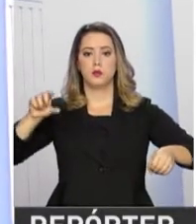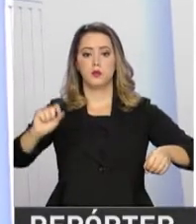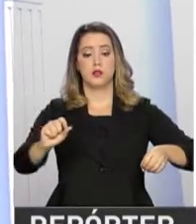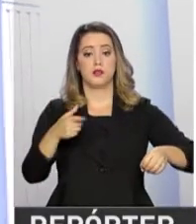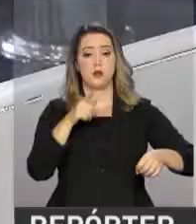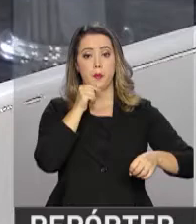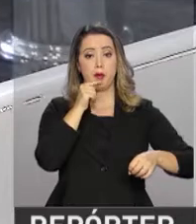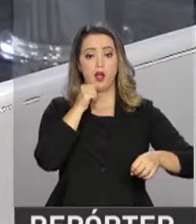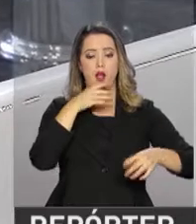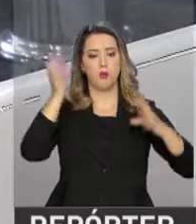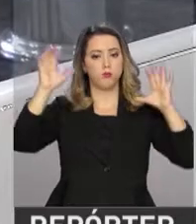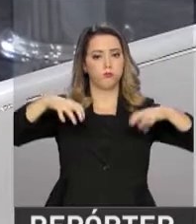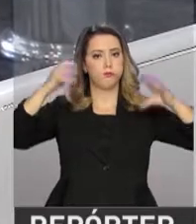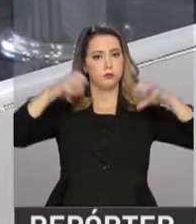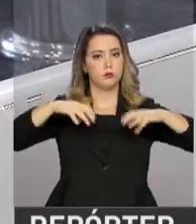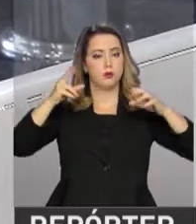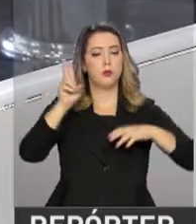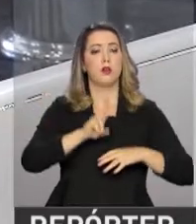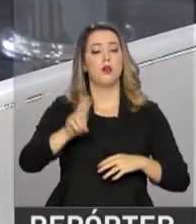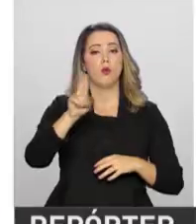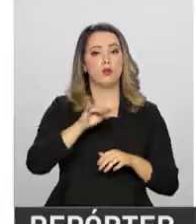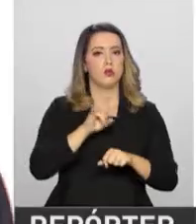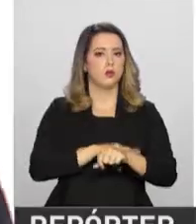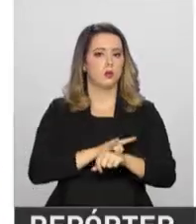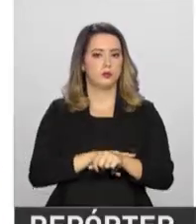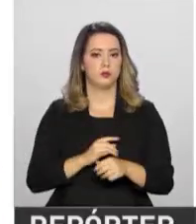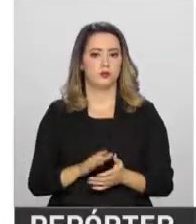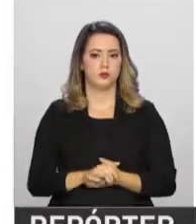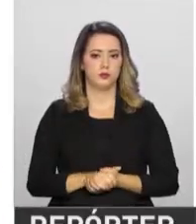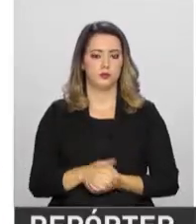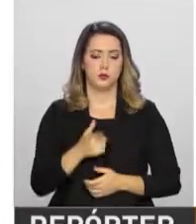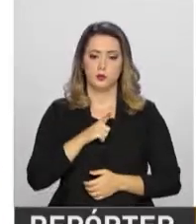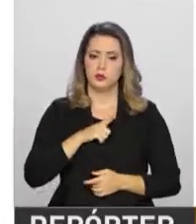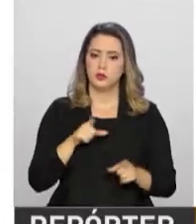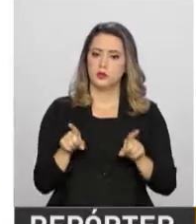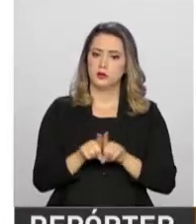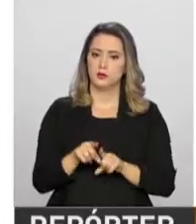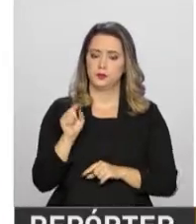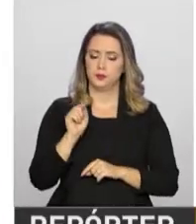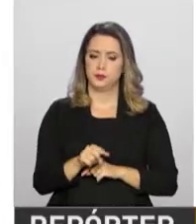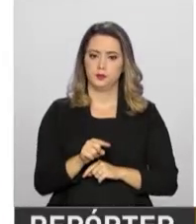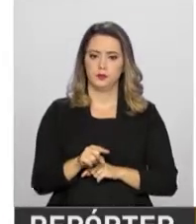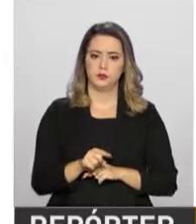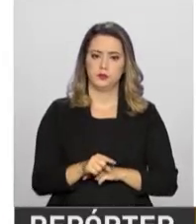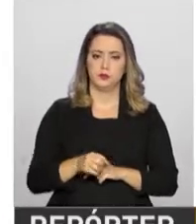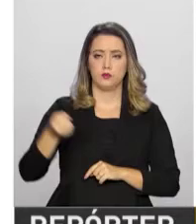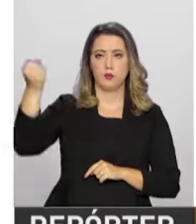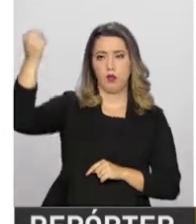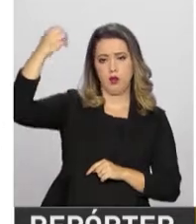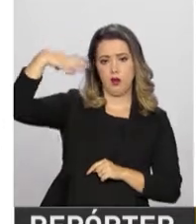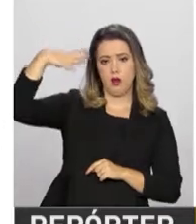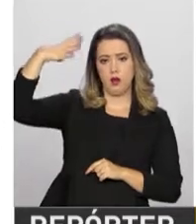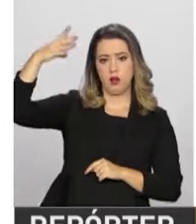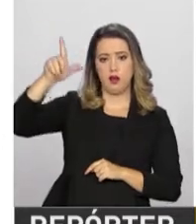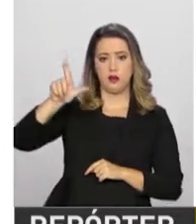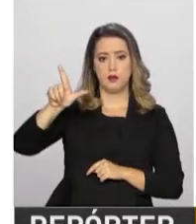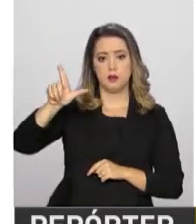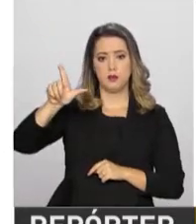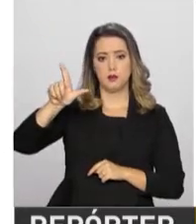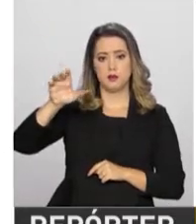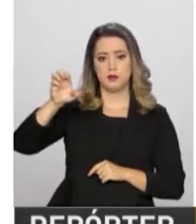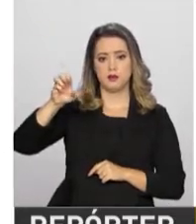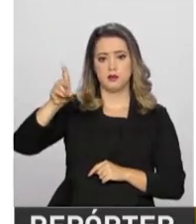água da chuva para uso nos banheiros temos também aqui o lâmpadas de led que são